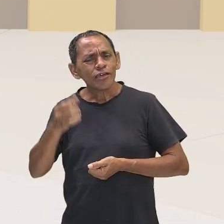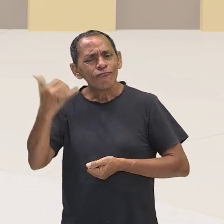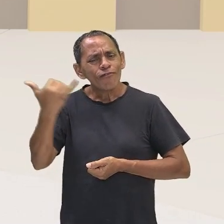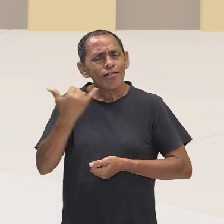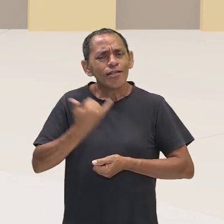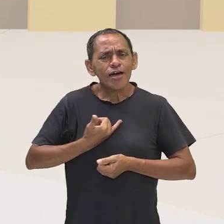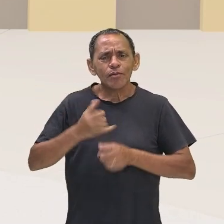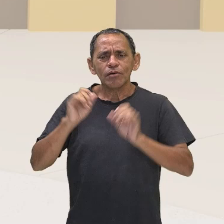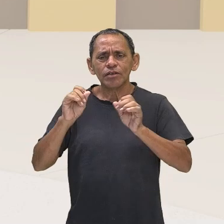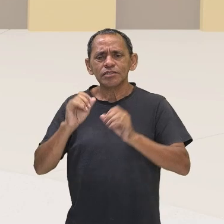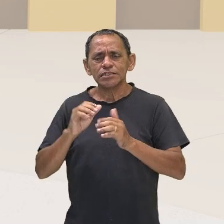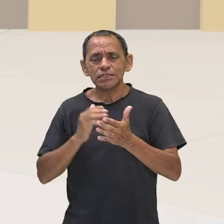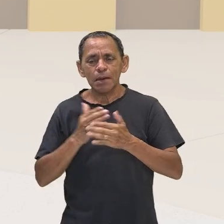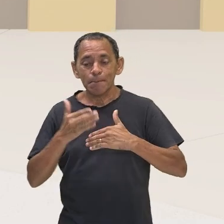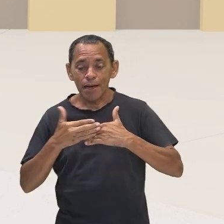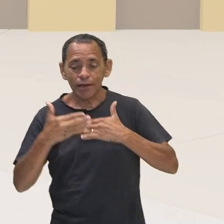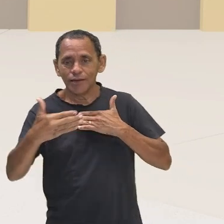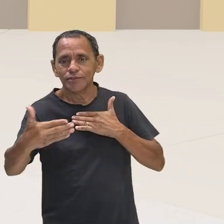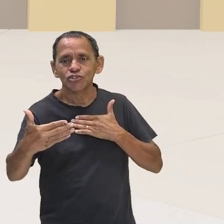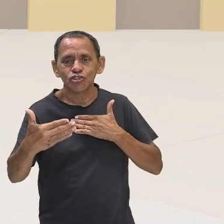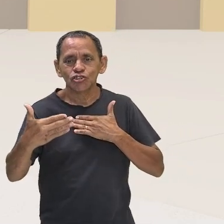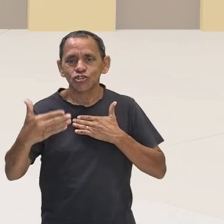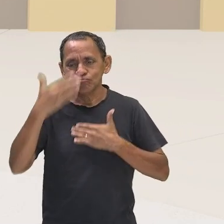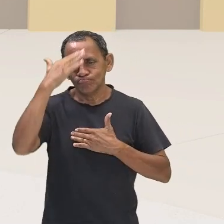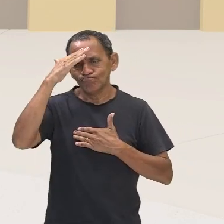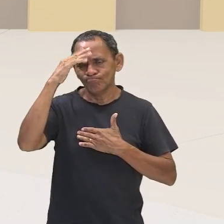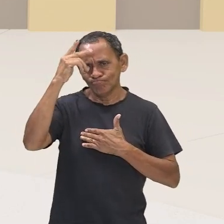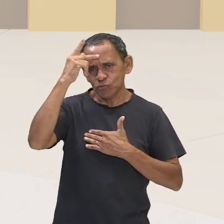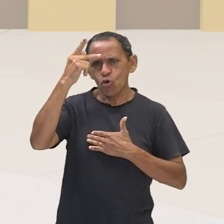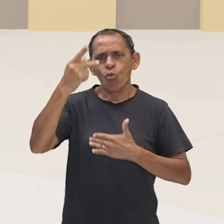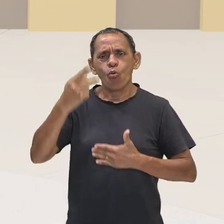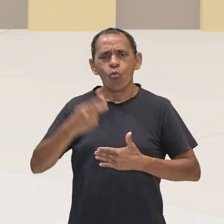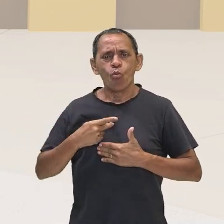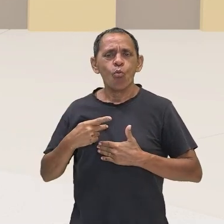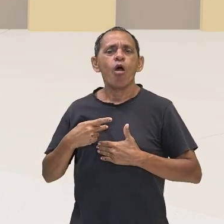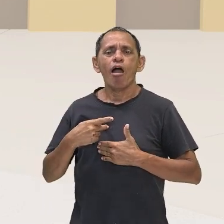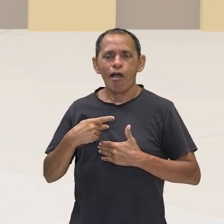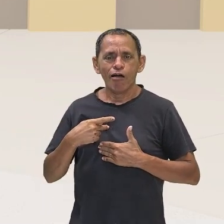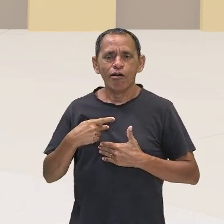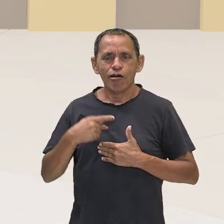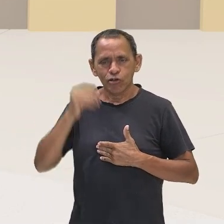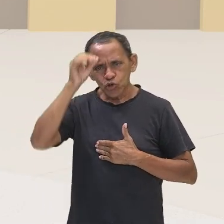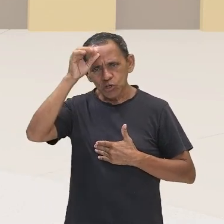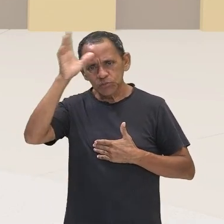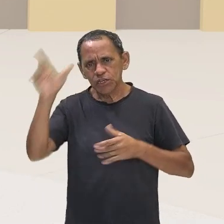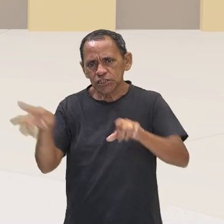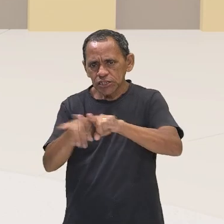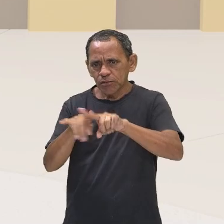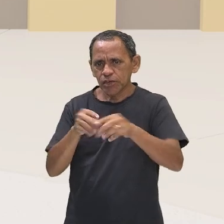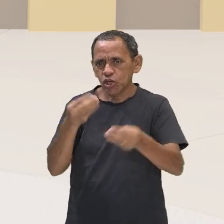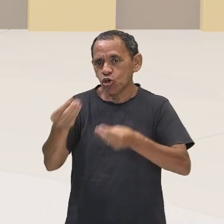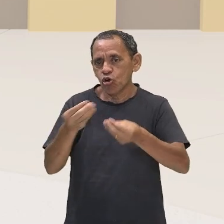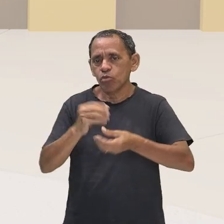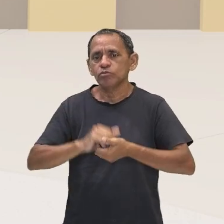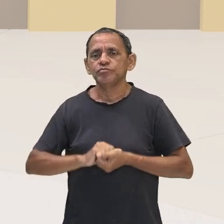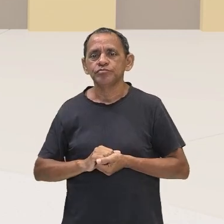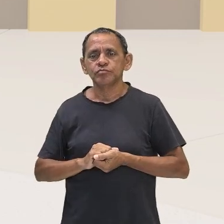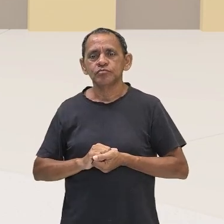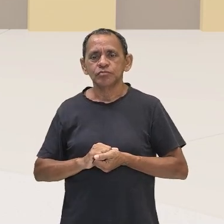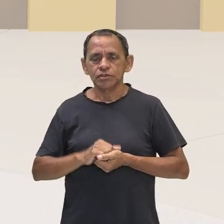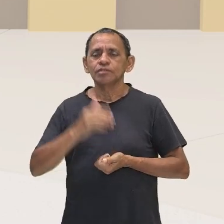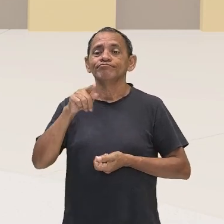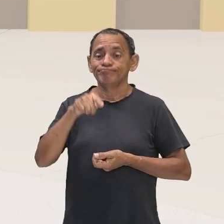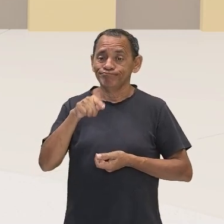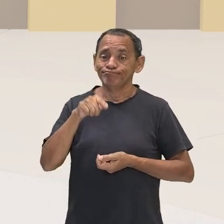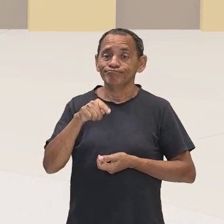não importa para nós. Não tenho, né? Mais um exemplo de crença limitante. Eu não tenho o necessário